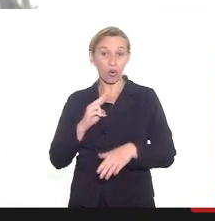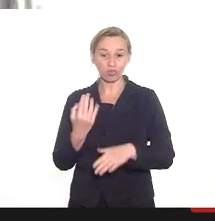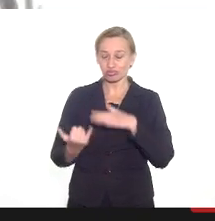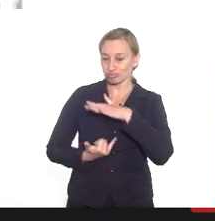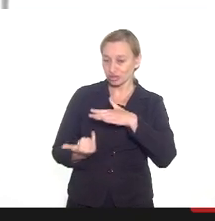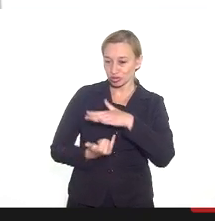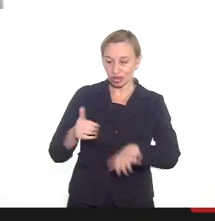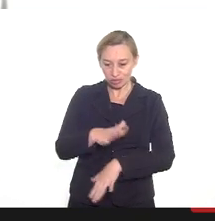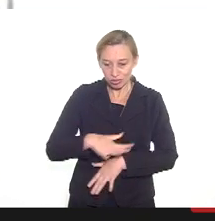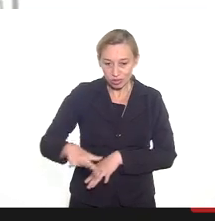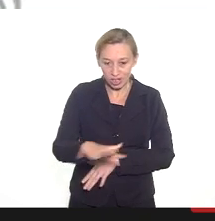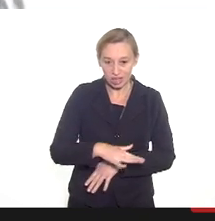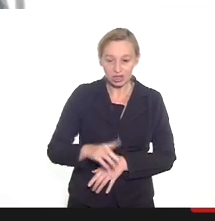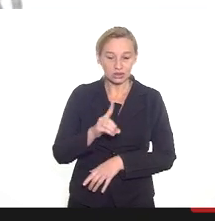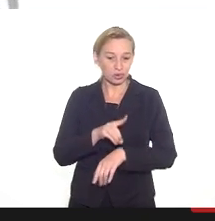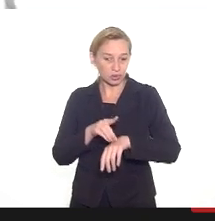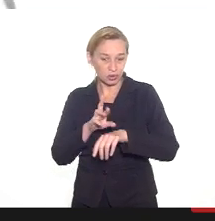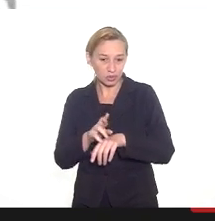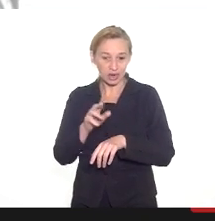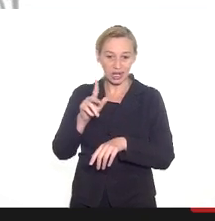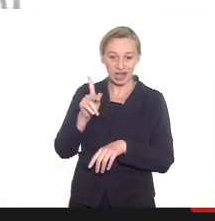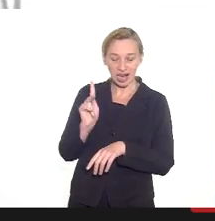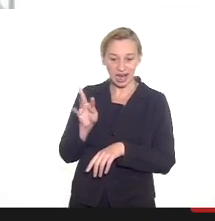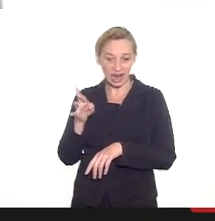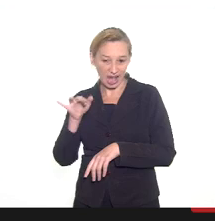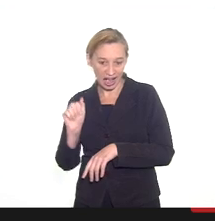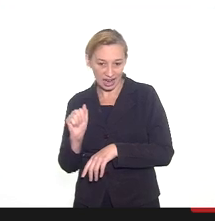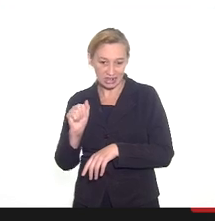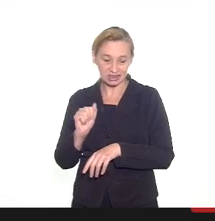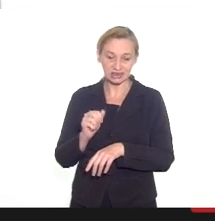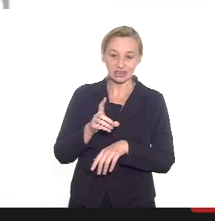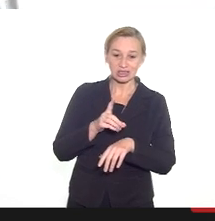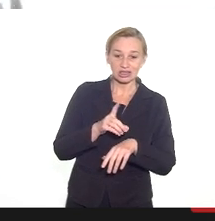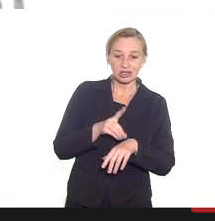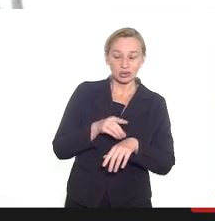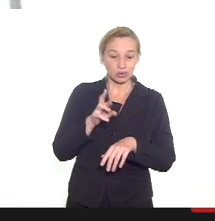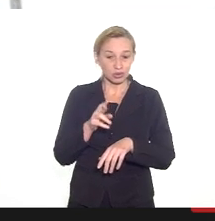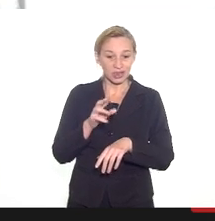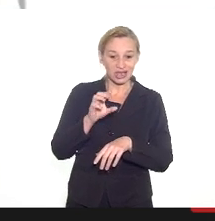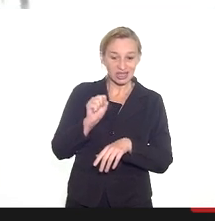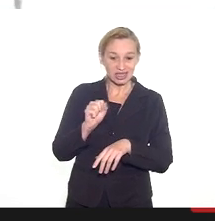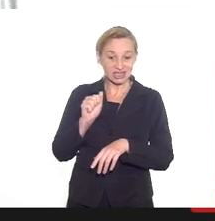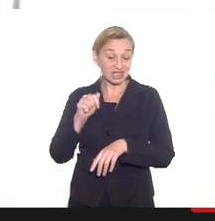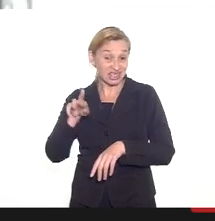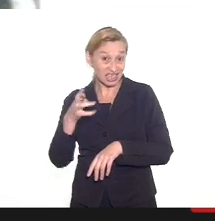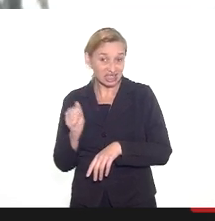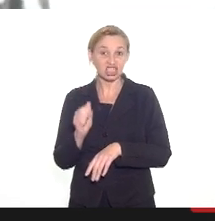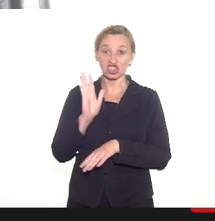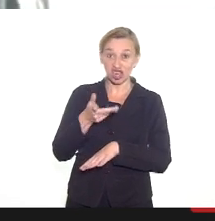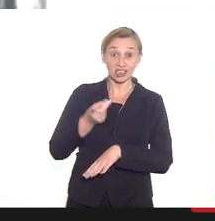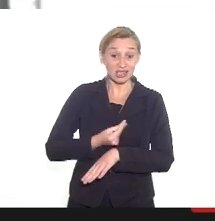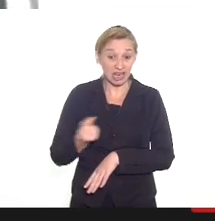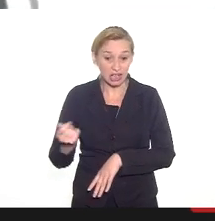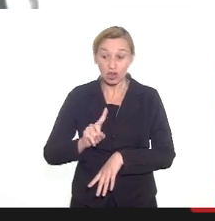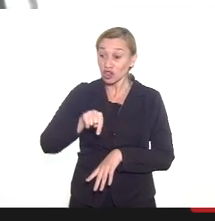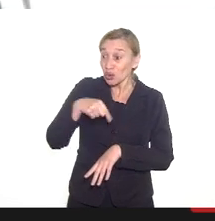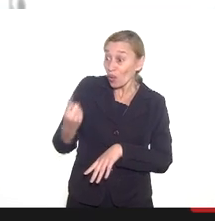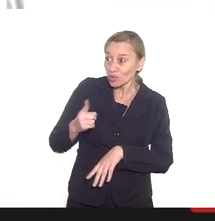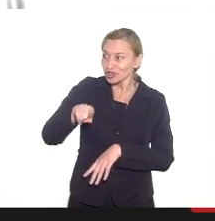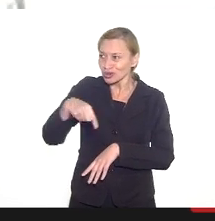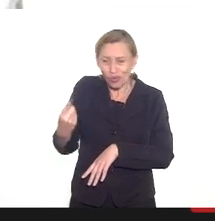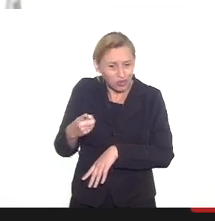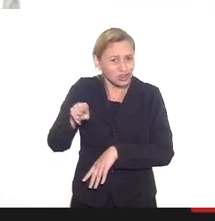A doutora Carla, a doutora Caterine, a doutora Sandra, que também já saiu, outras